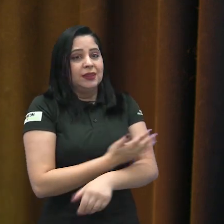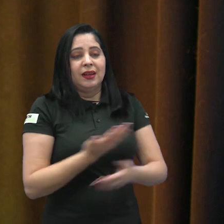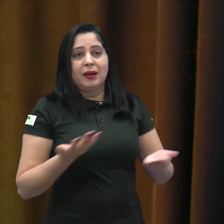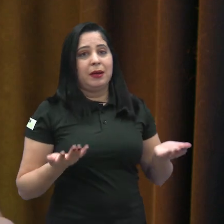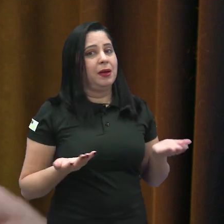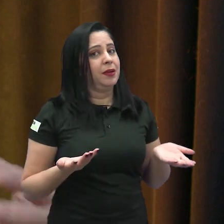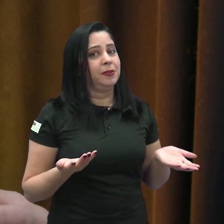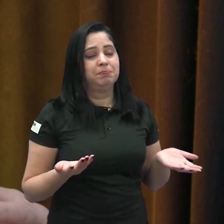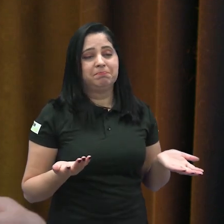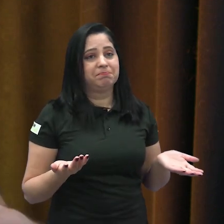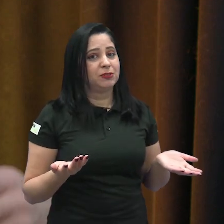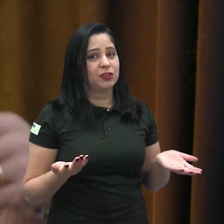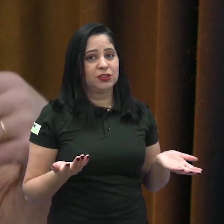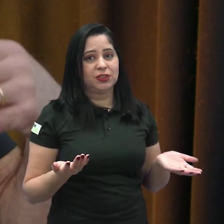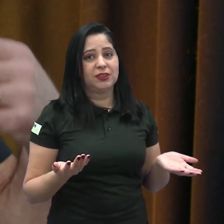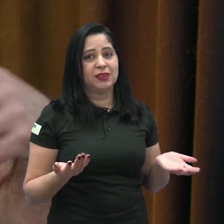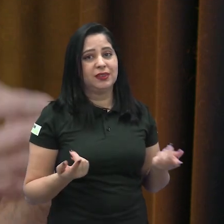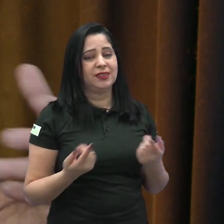Porque